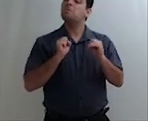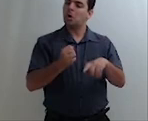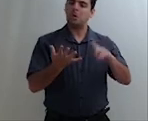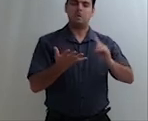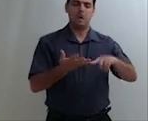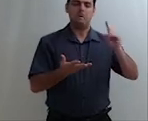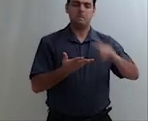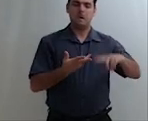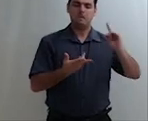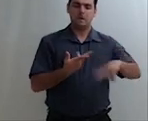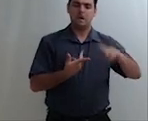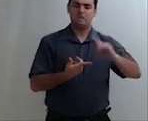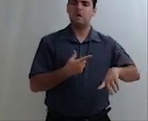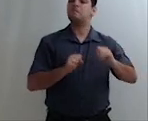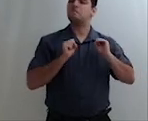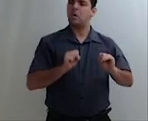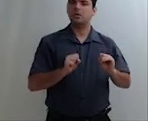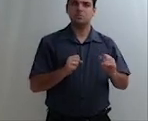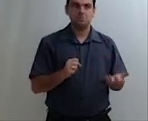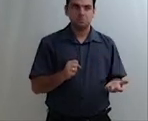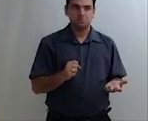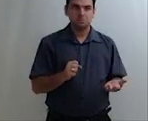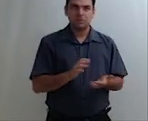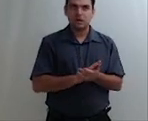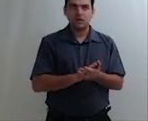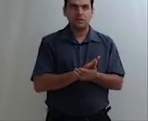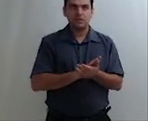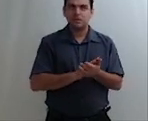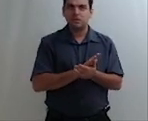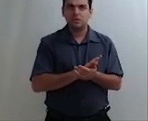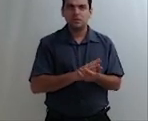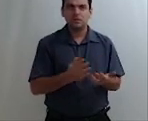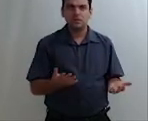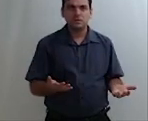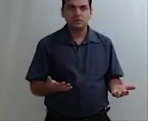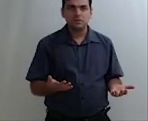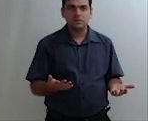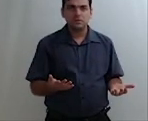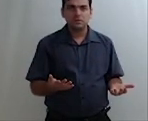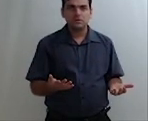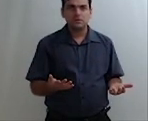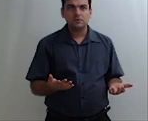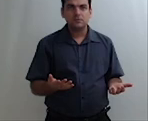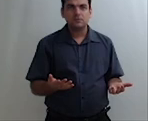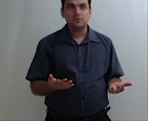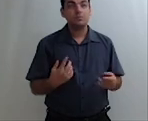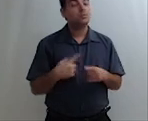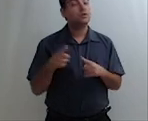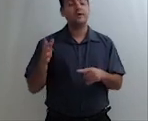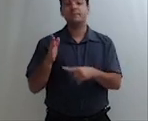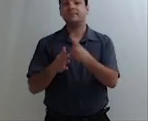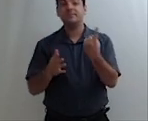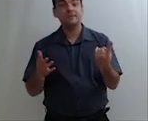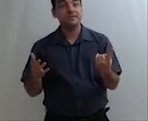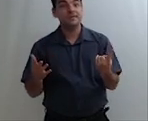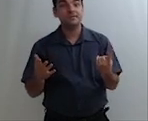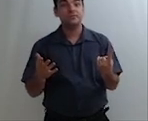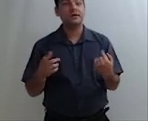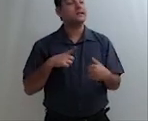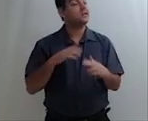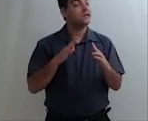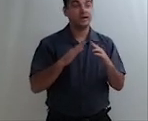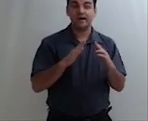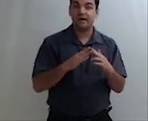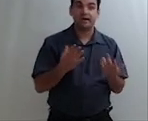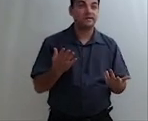o mesmo eh que o o acusado mesmo é primário eh possui residência fixa no